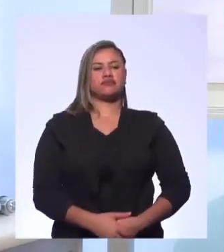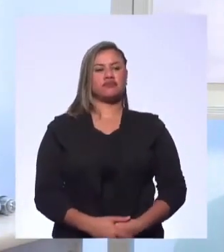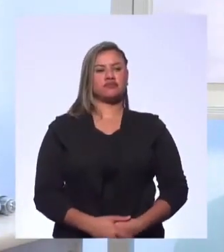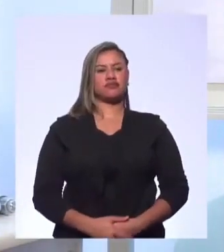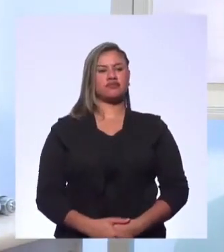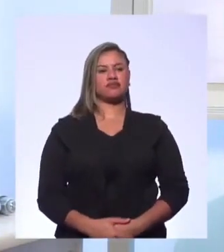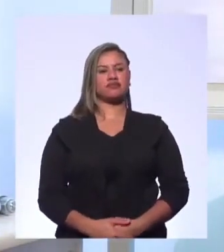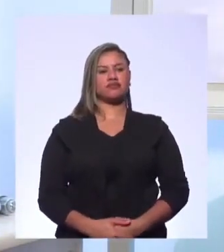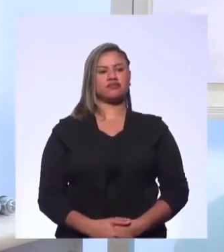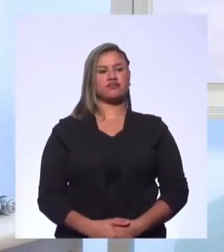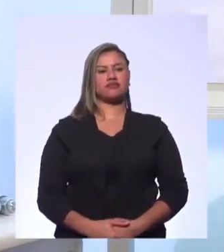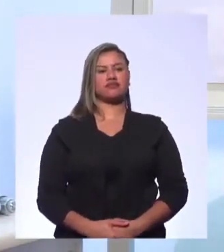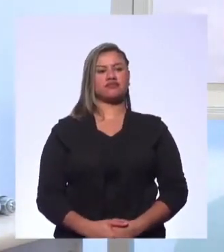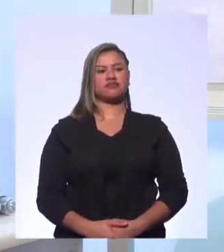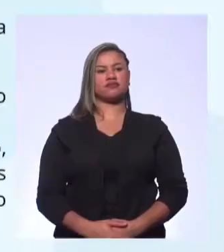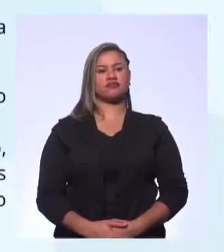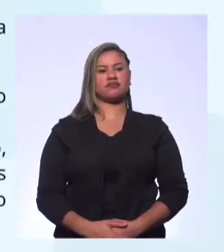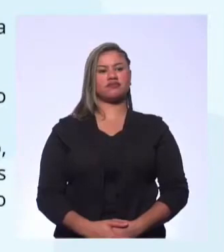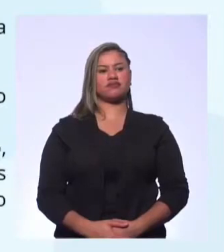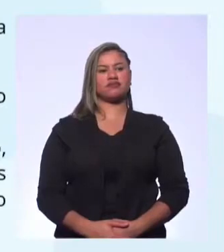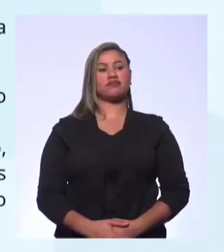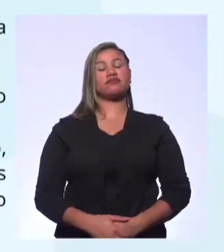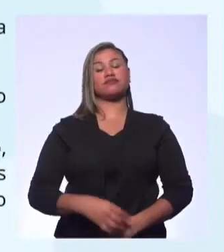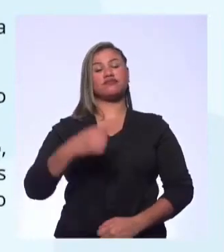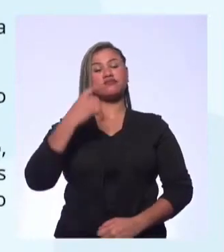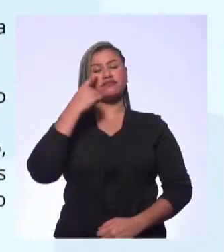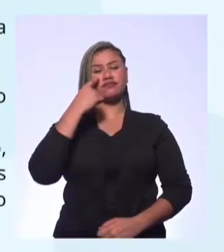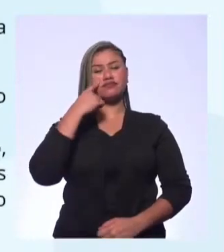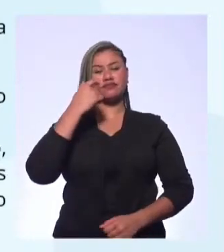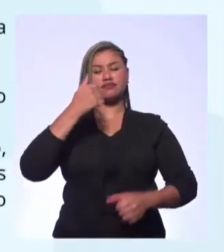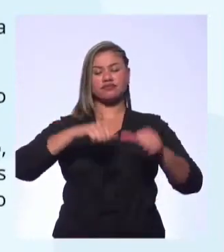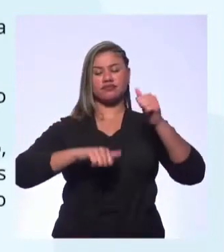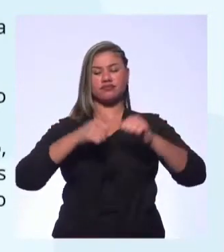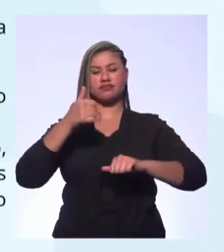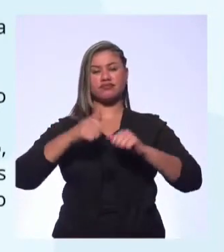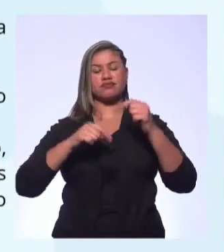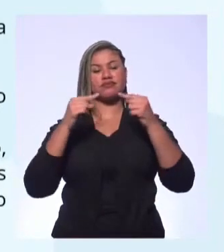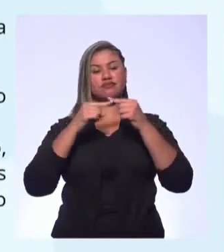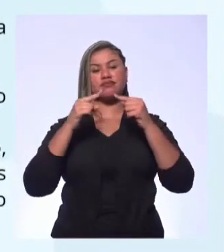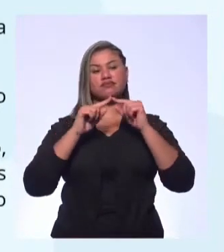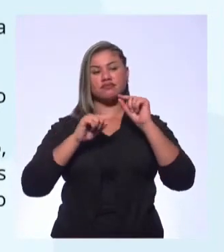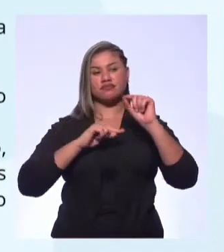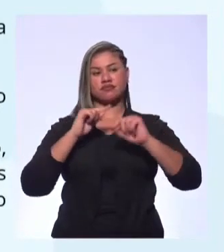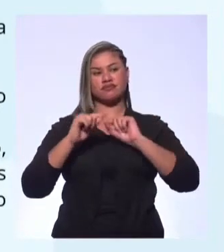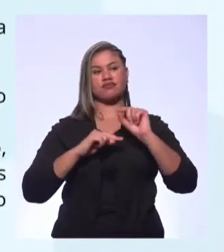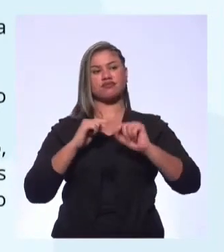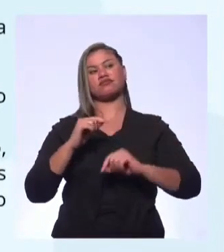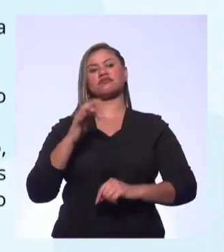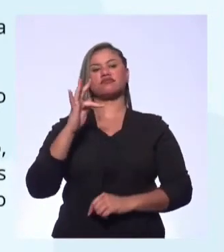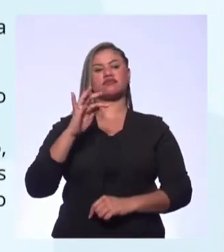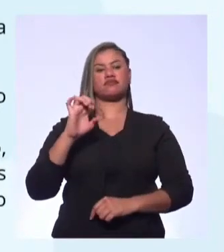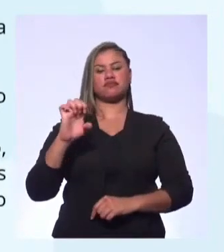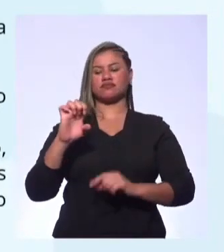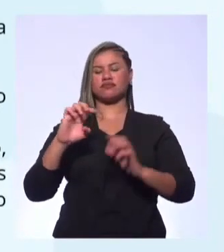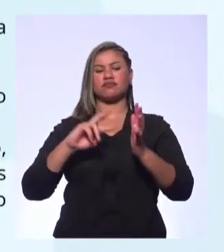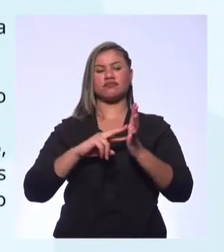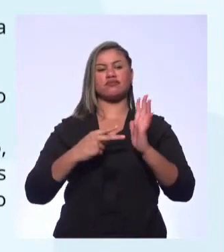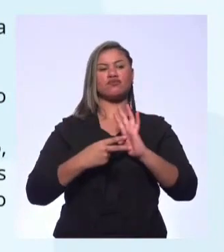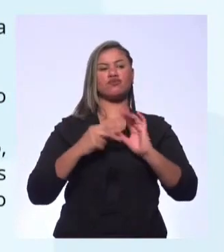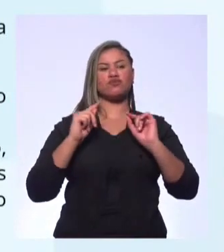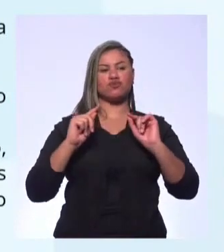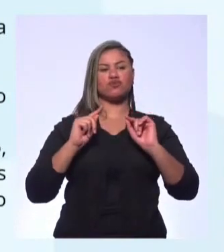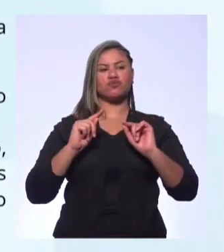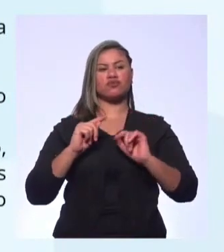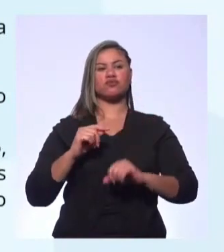lá? Aí vamos analisar cada uma dessas composições que eu fiz. Então, se eu tenho lá Fe, o que é Fe?